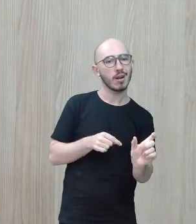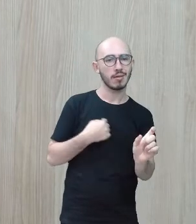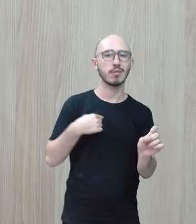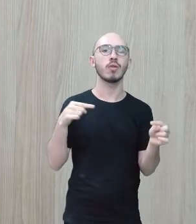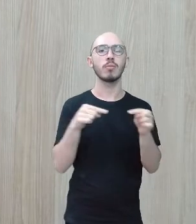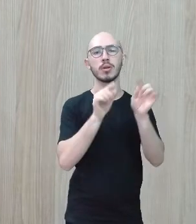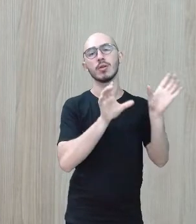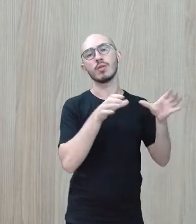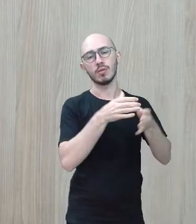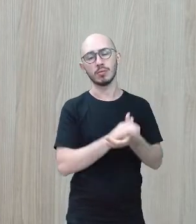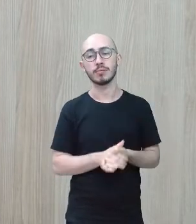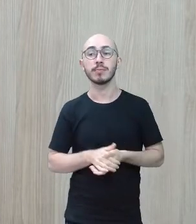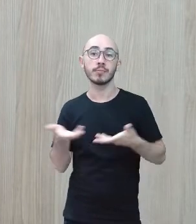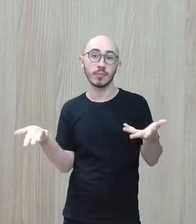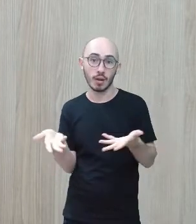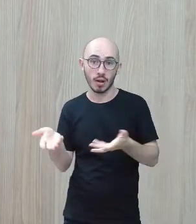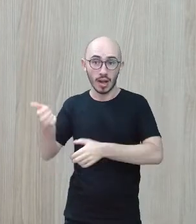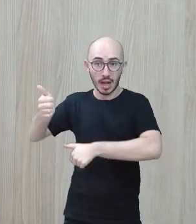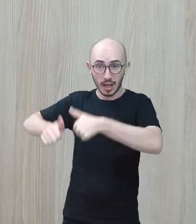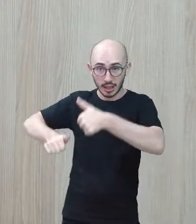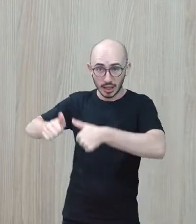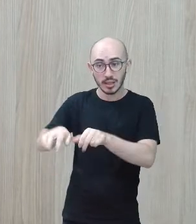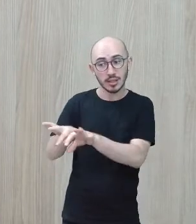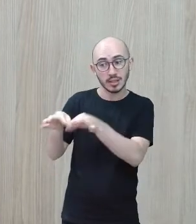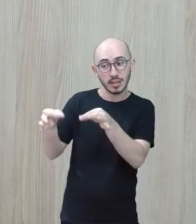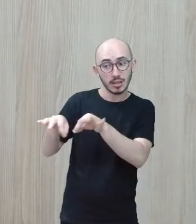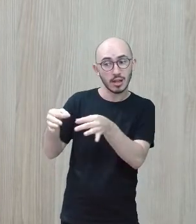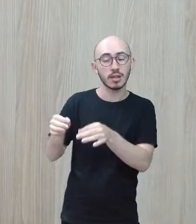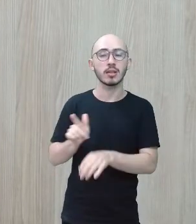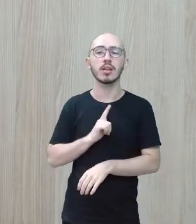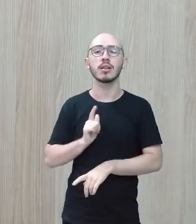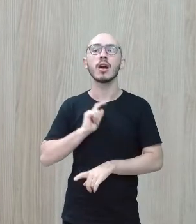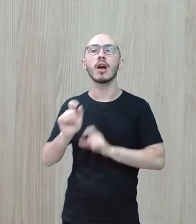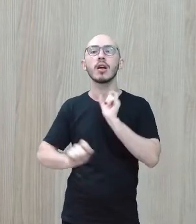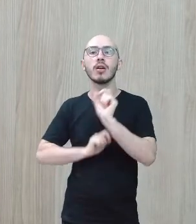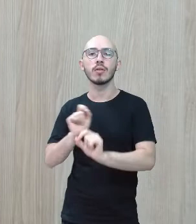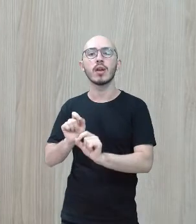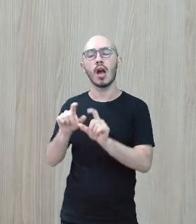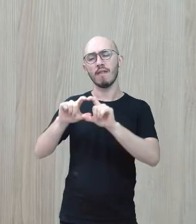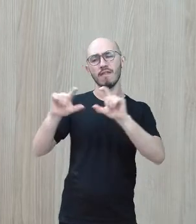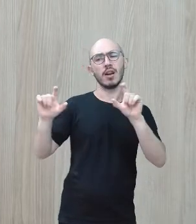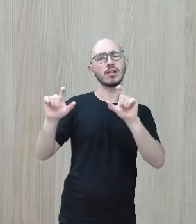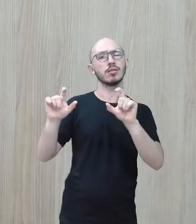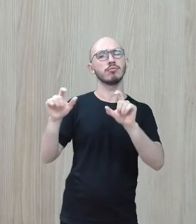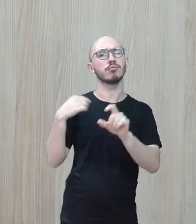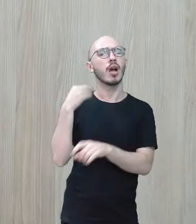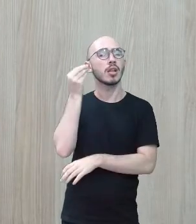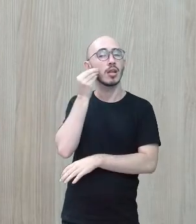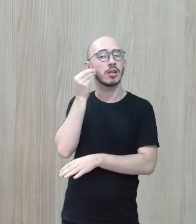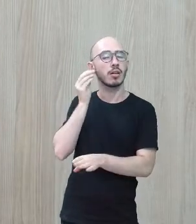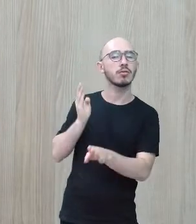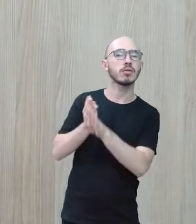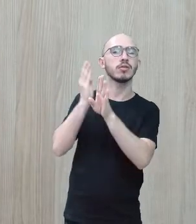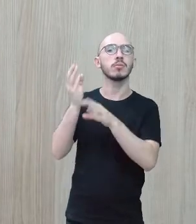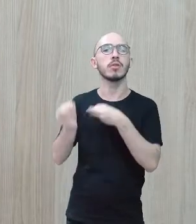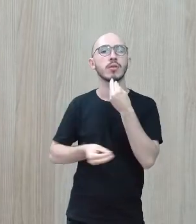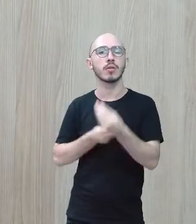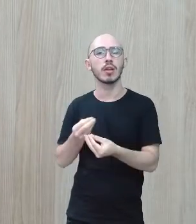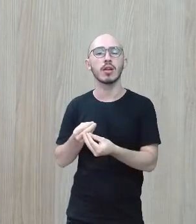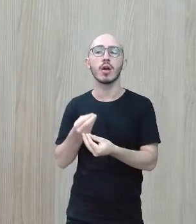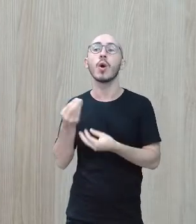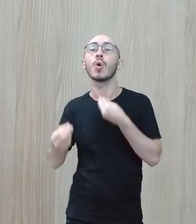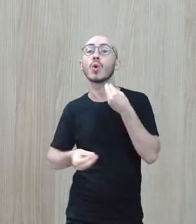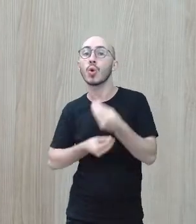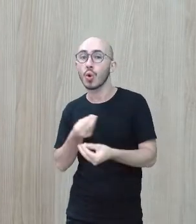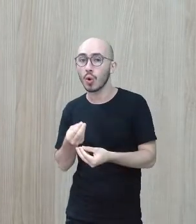pertence. Na análise sintática, a gente vai olhar para a frase tentando reconhecer qual é a